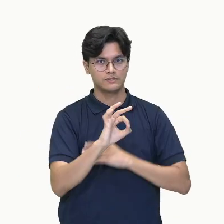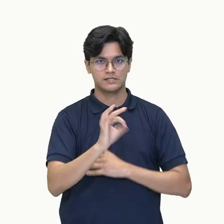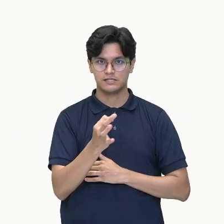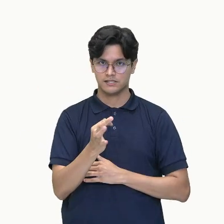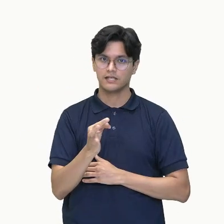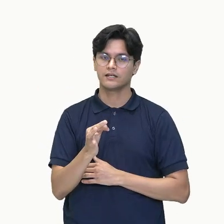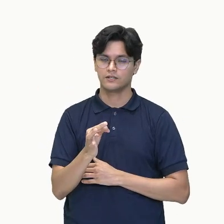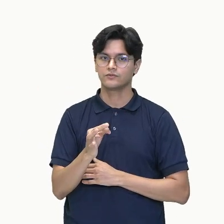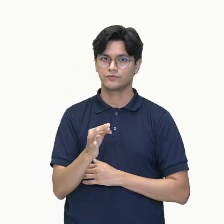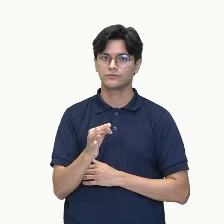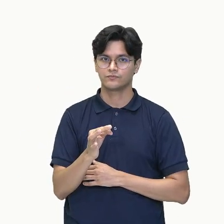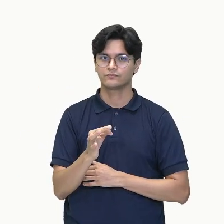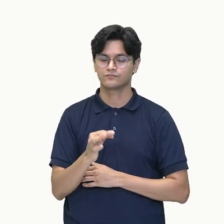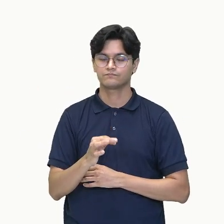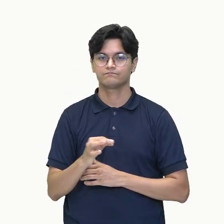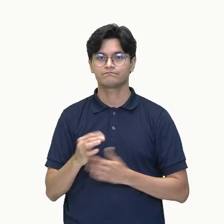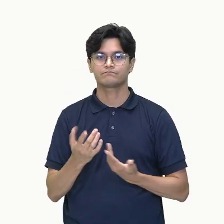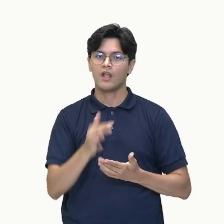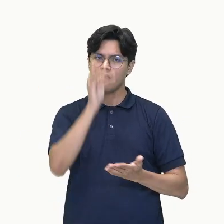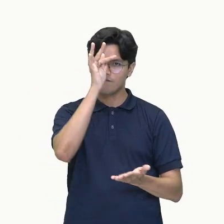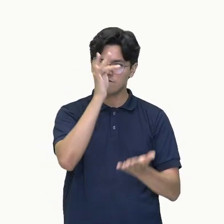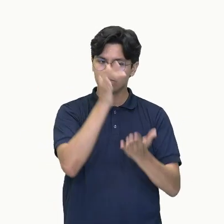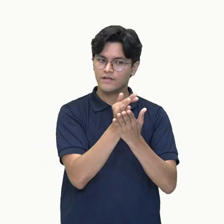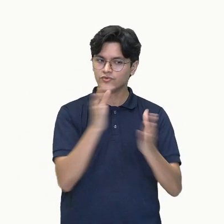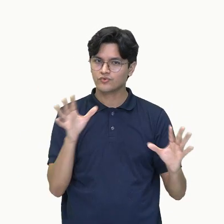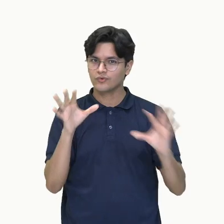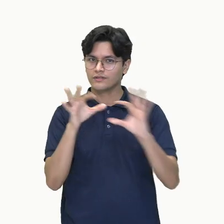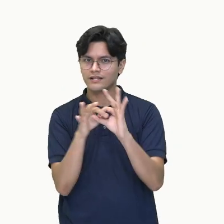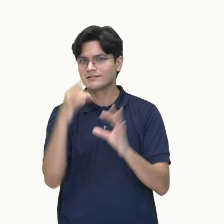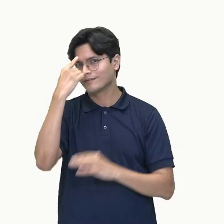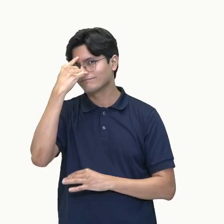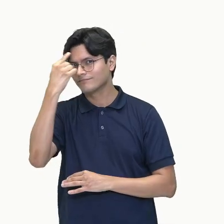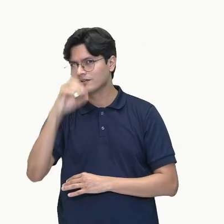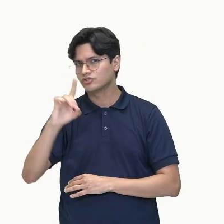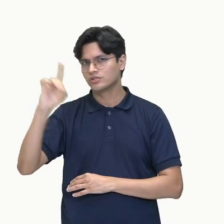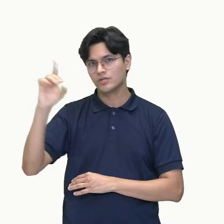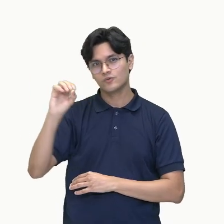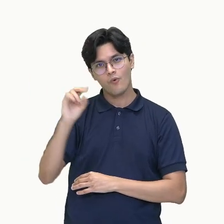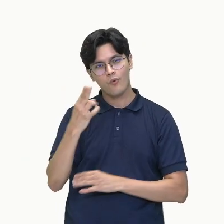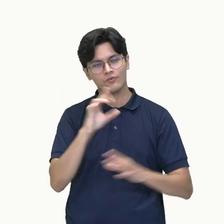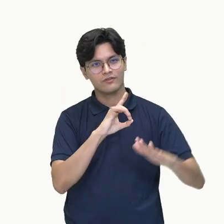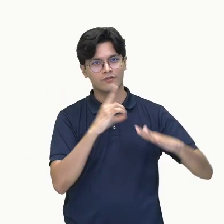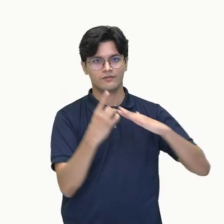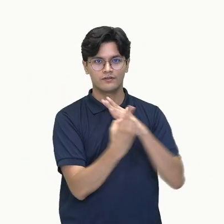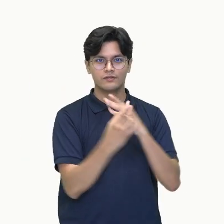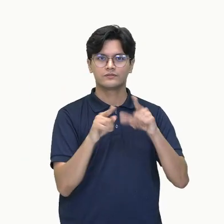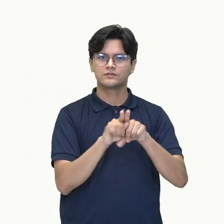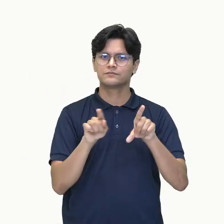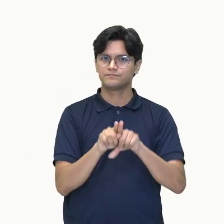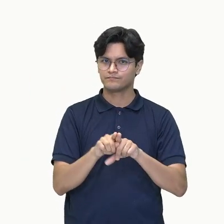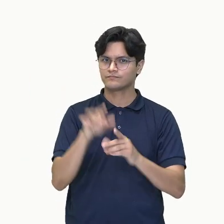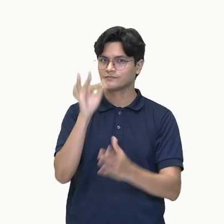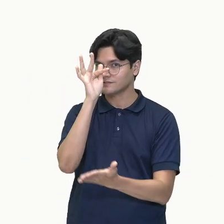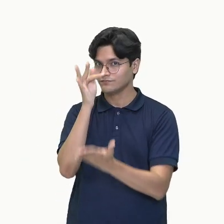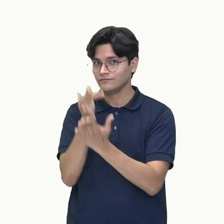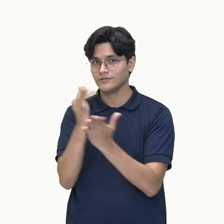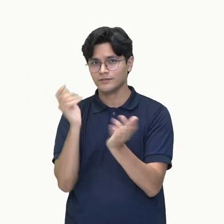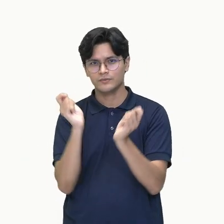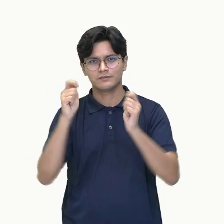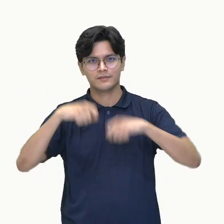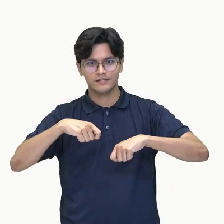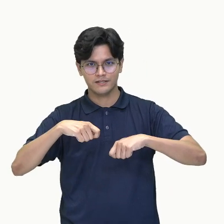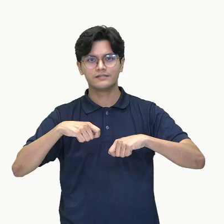Deus, dos deuses. Ela traz esperança nos momentos mais difíceis da